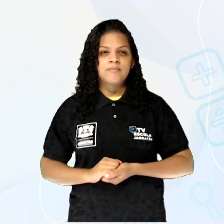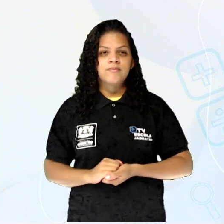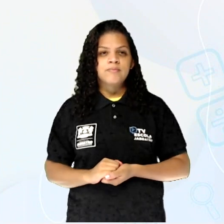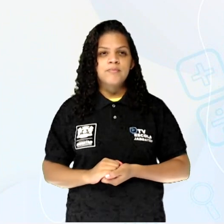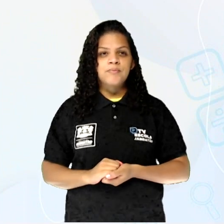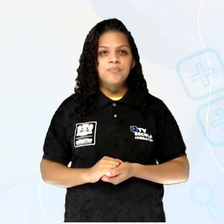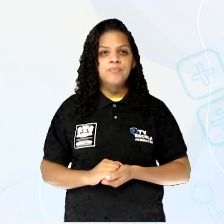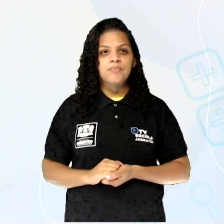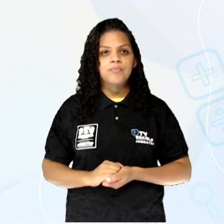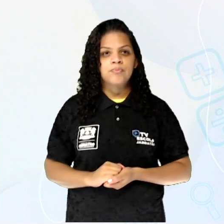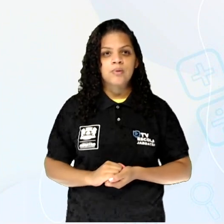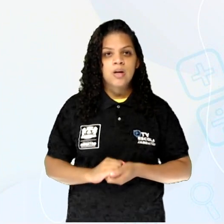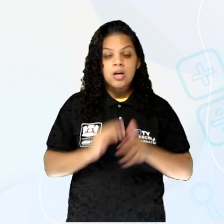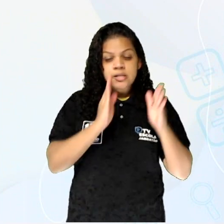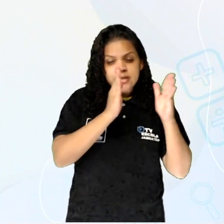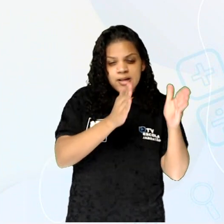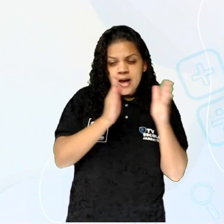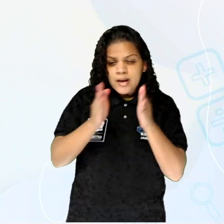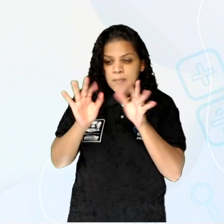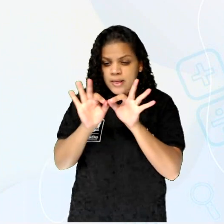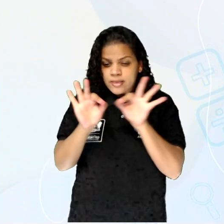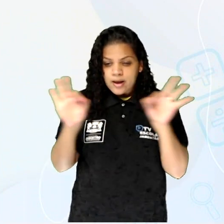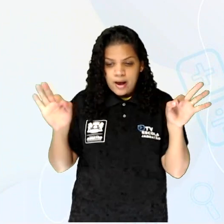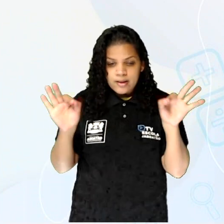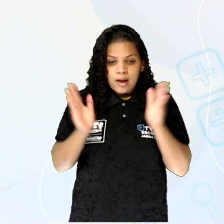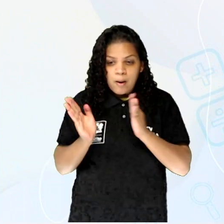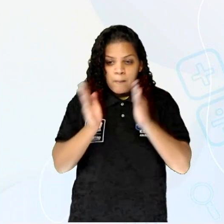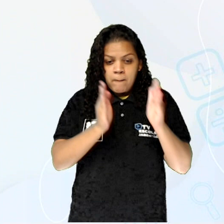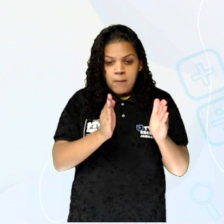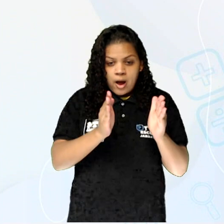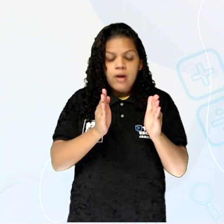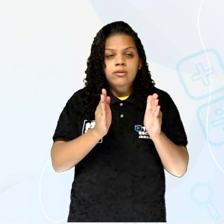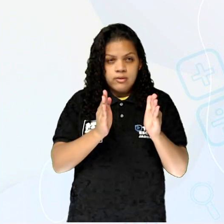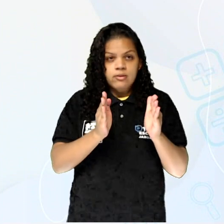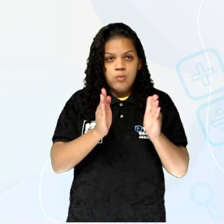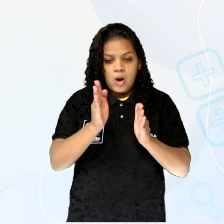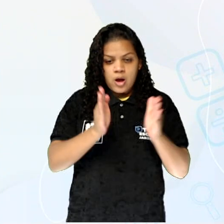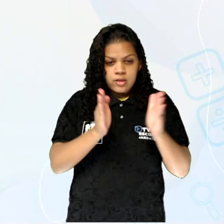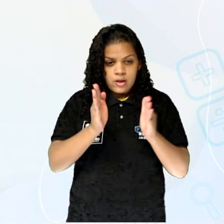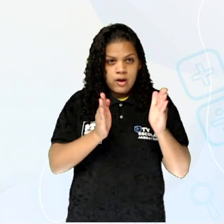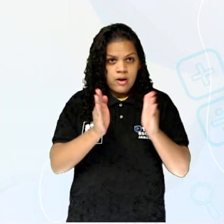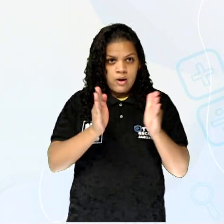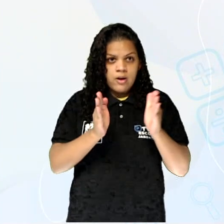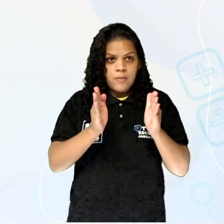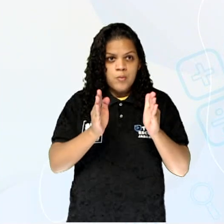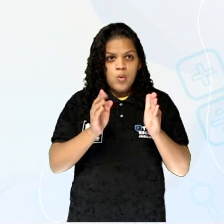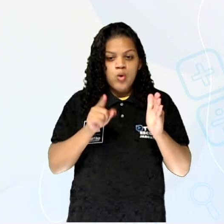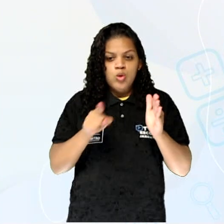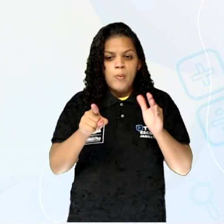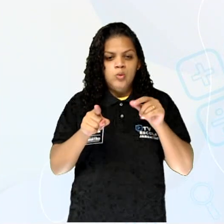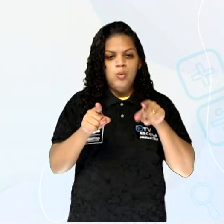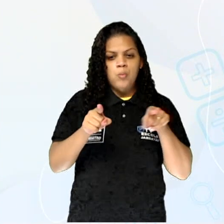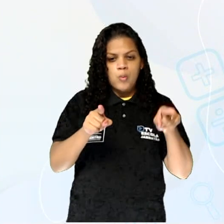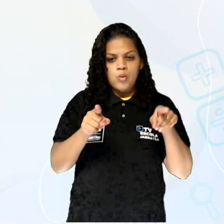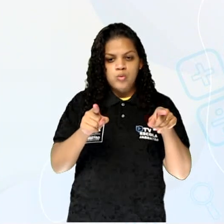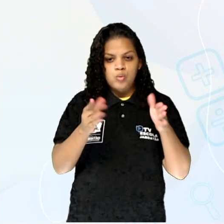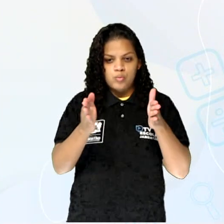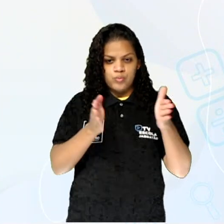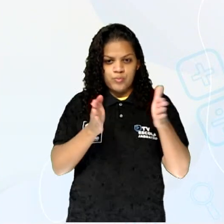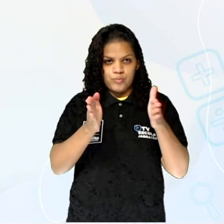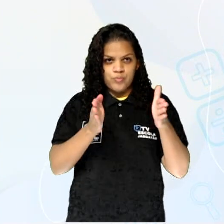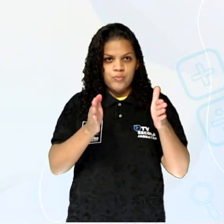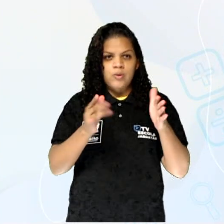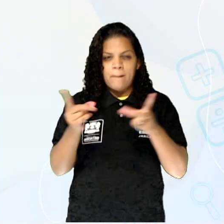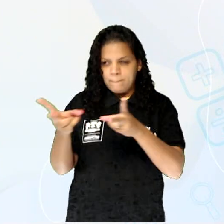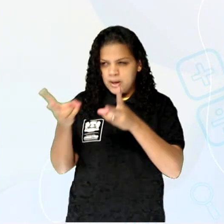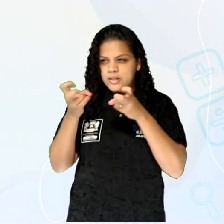um segmento de reta é a parte de uma reta limitada por dois pontos observa em aqui o mapa